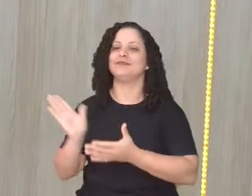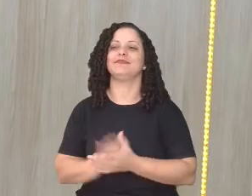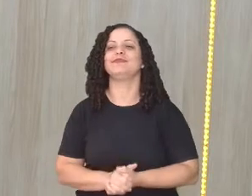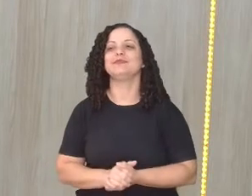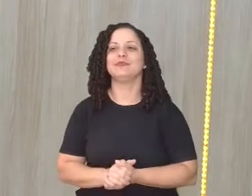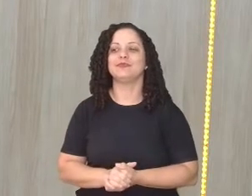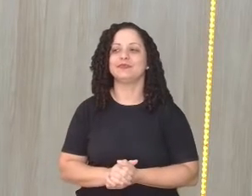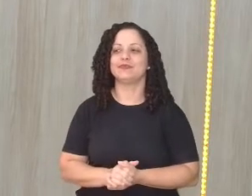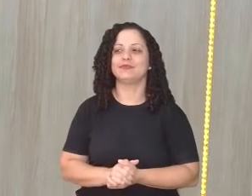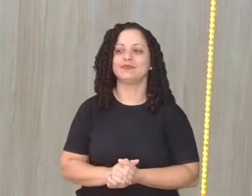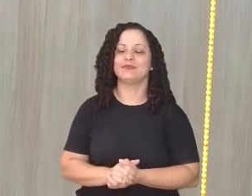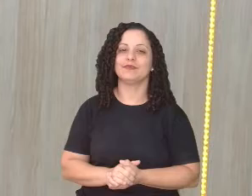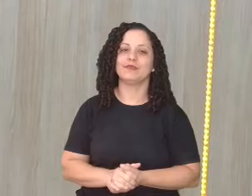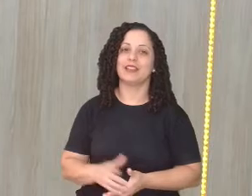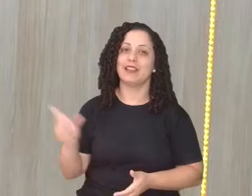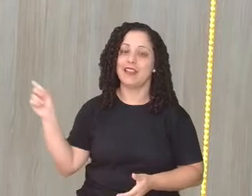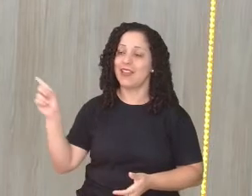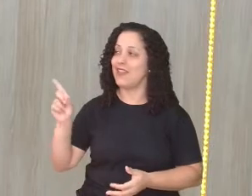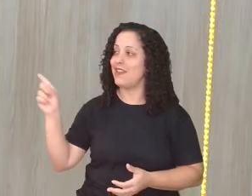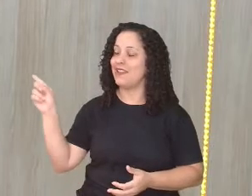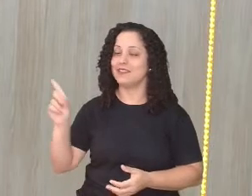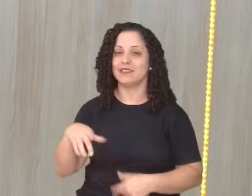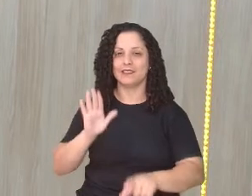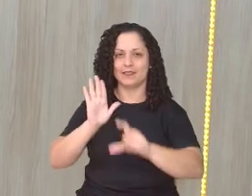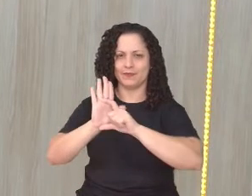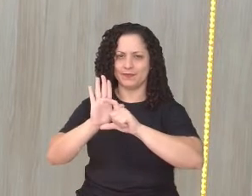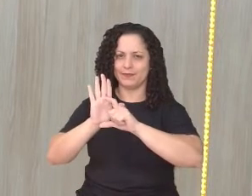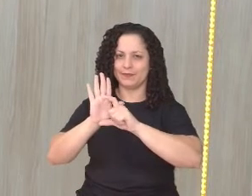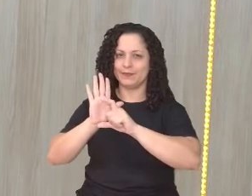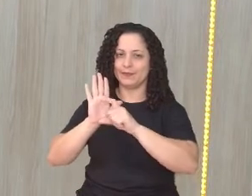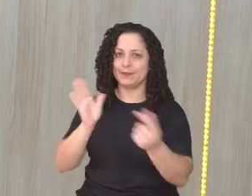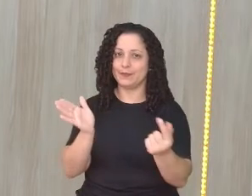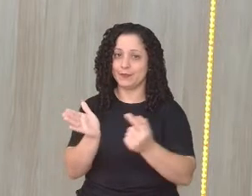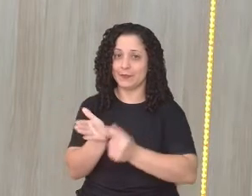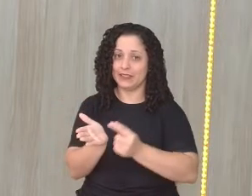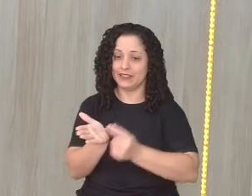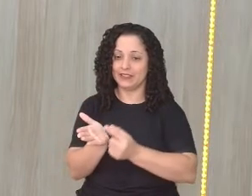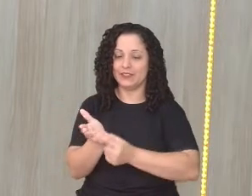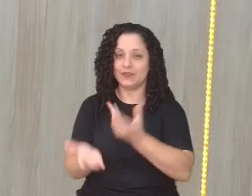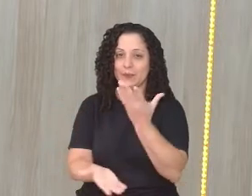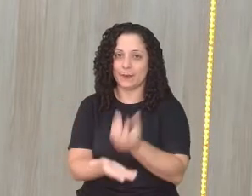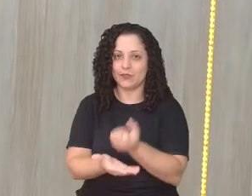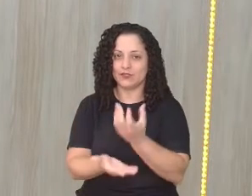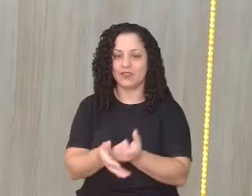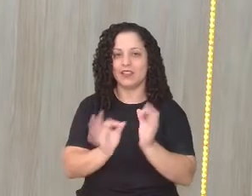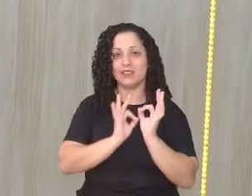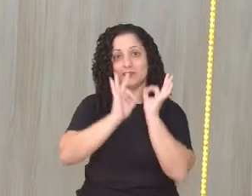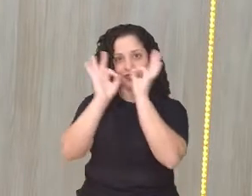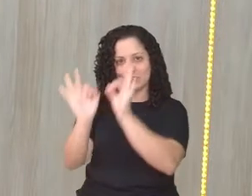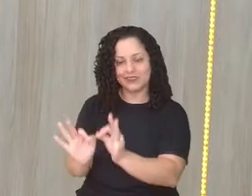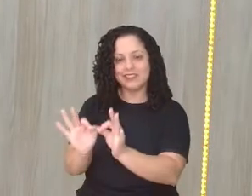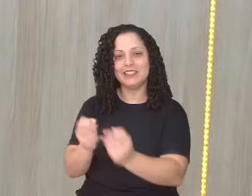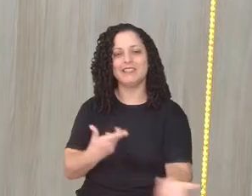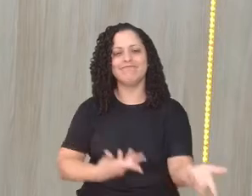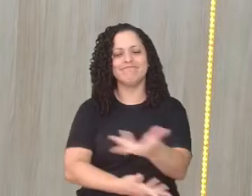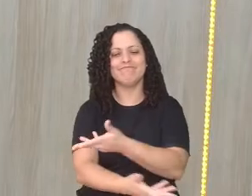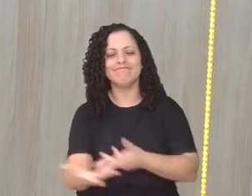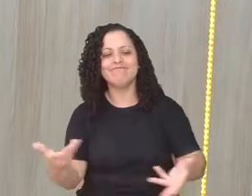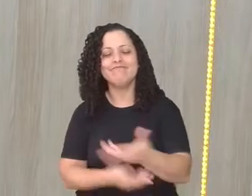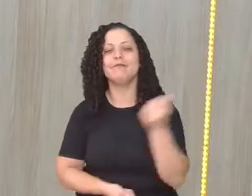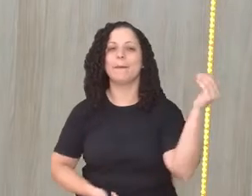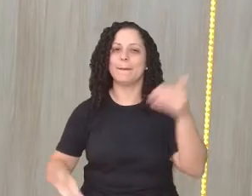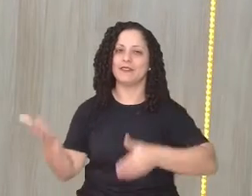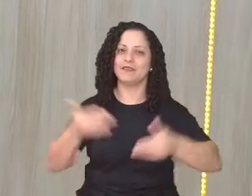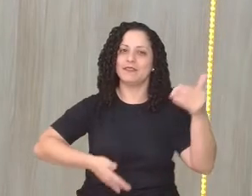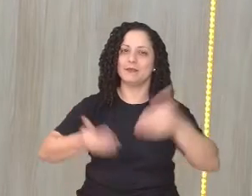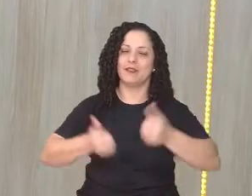aí, olha aí. Essa telinha vocês baixem e podem assistir e o melhor, interagir conosco